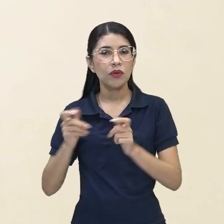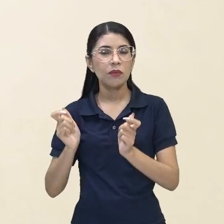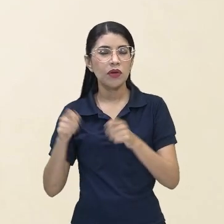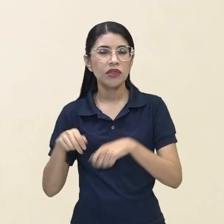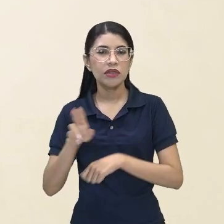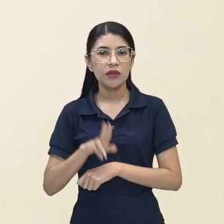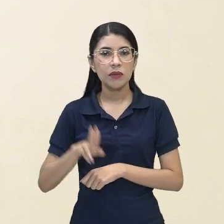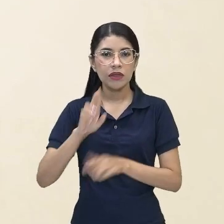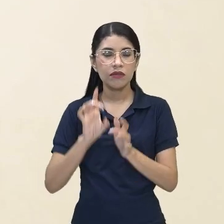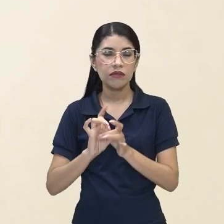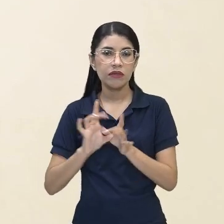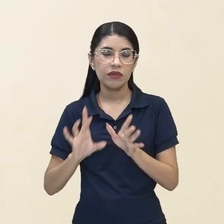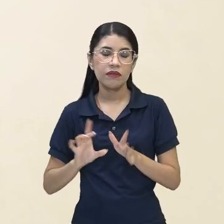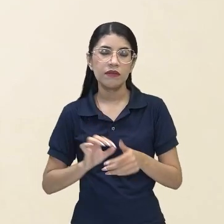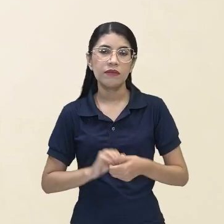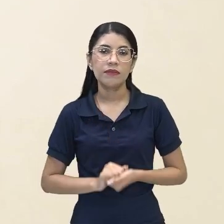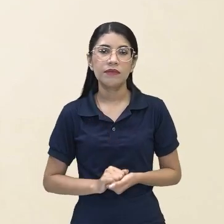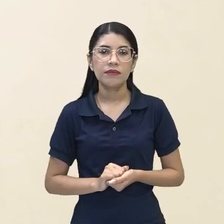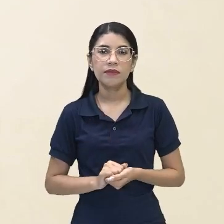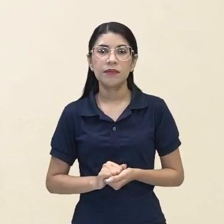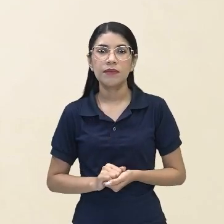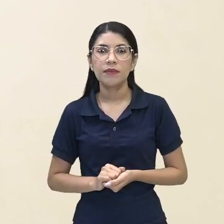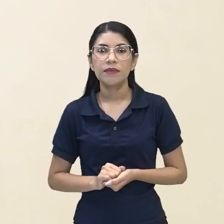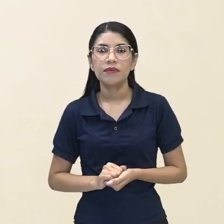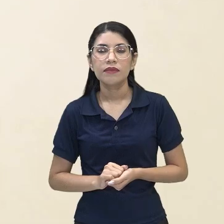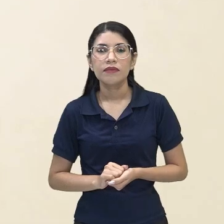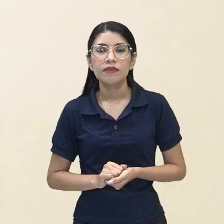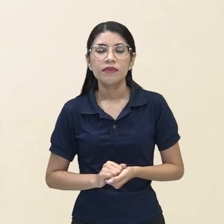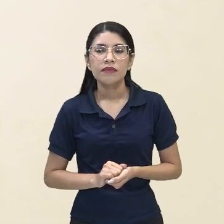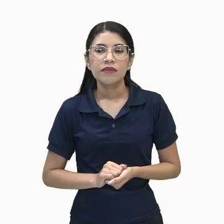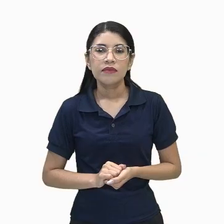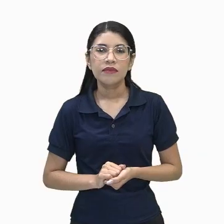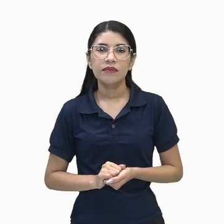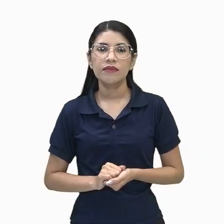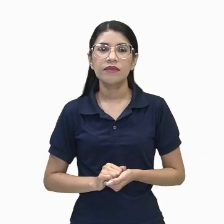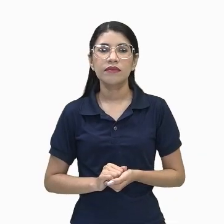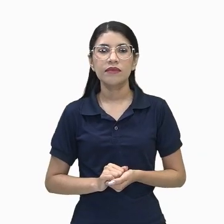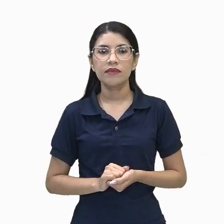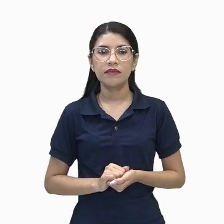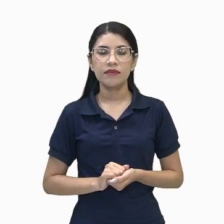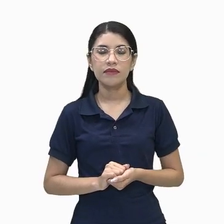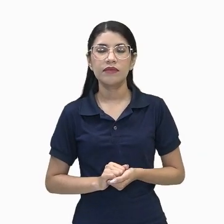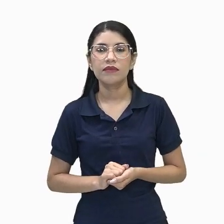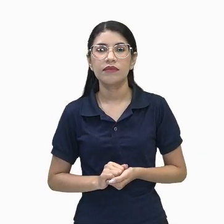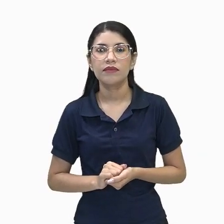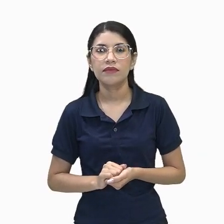usado tanto por senhor e tanto por servo. Vamos ao texto, vamos lá.